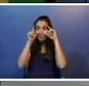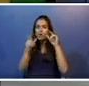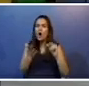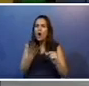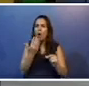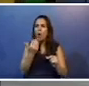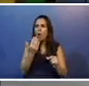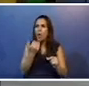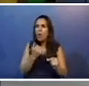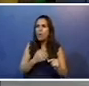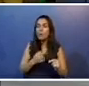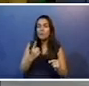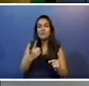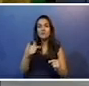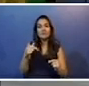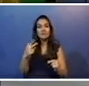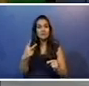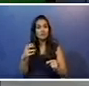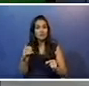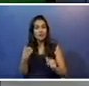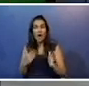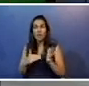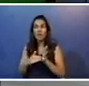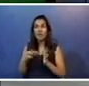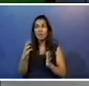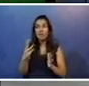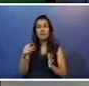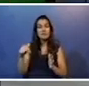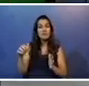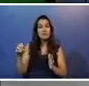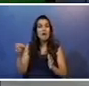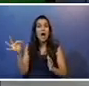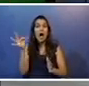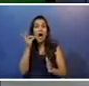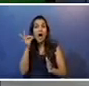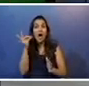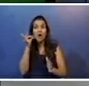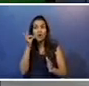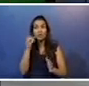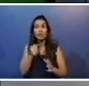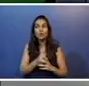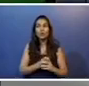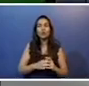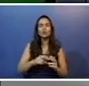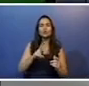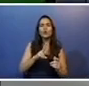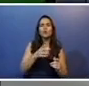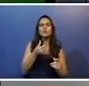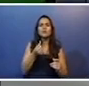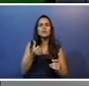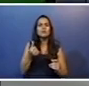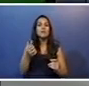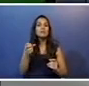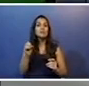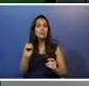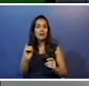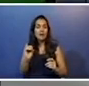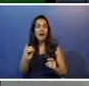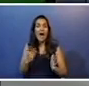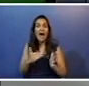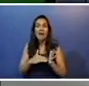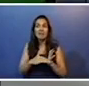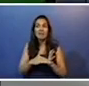entre 1.720 e 3.700 ratos e entre 2.660 e